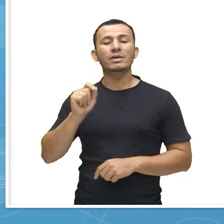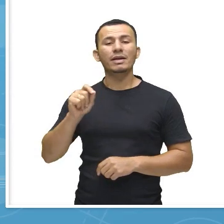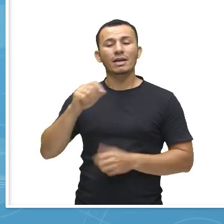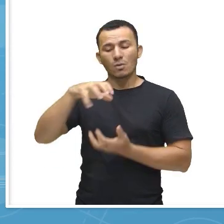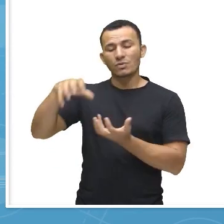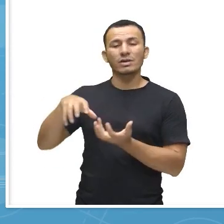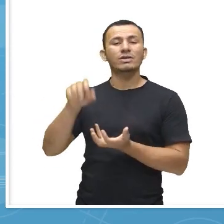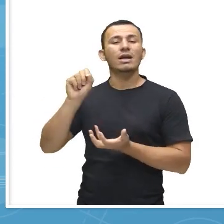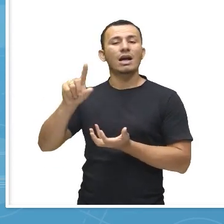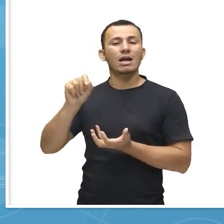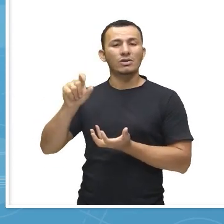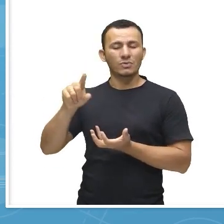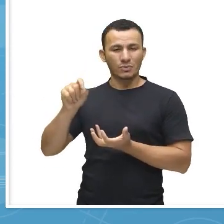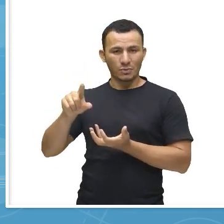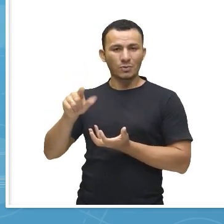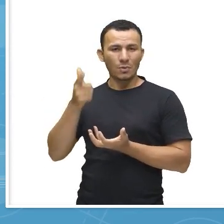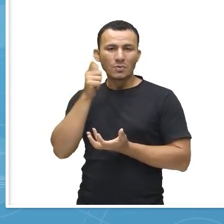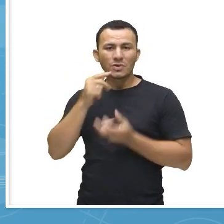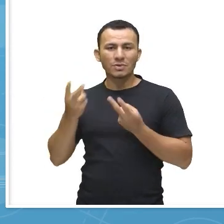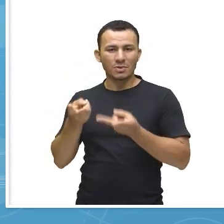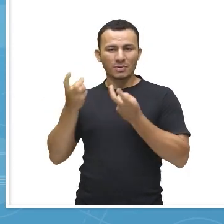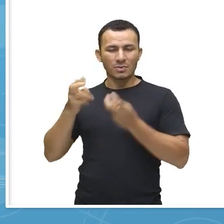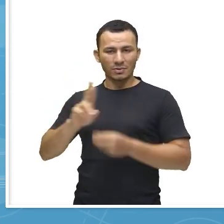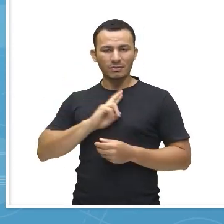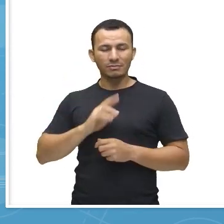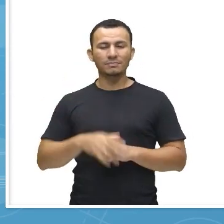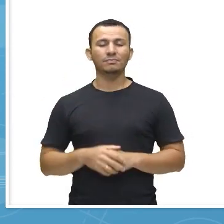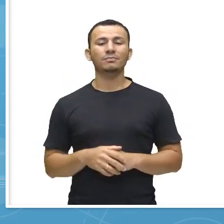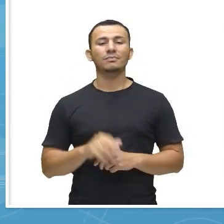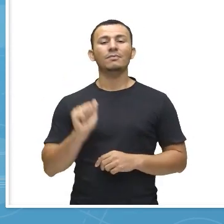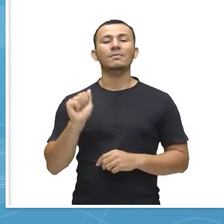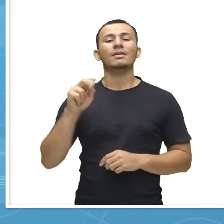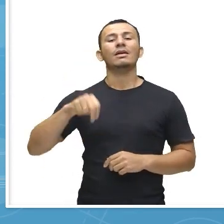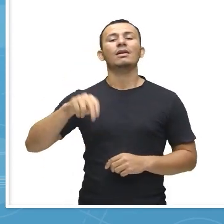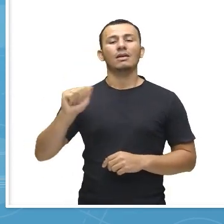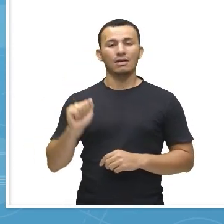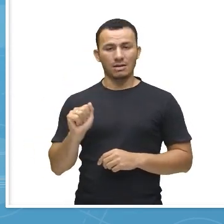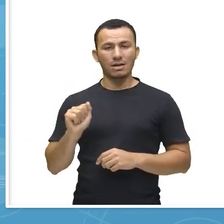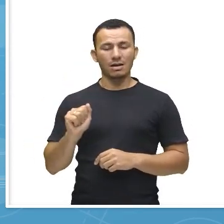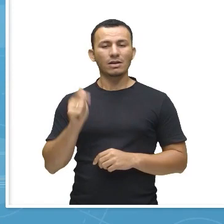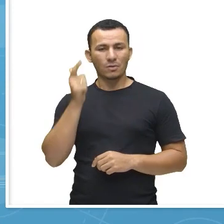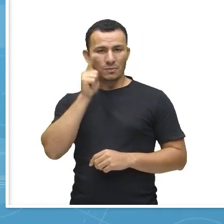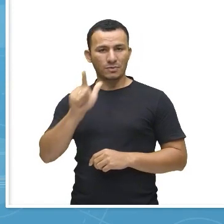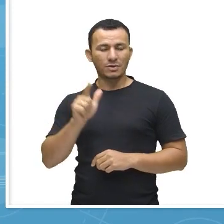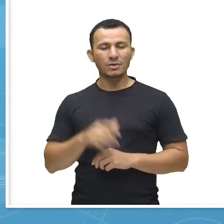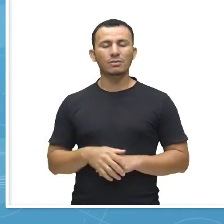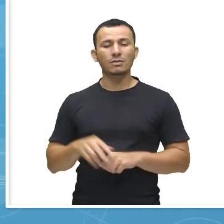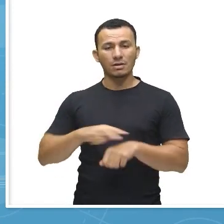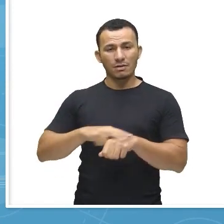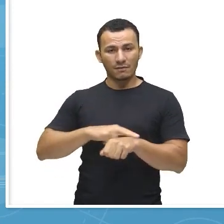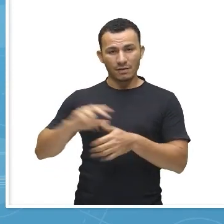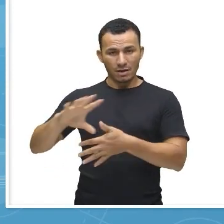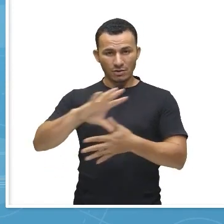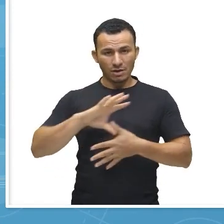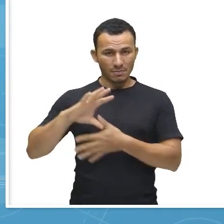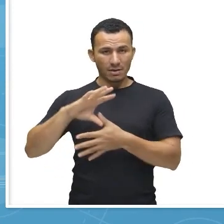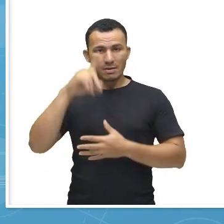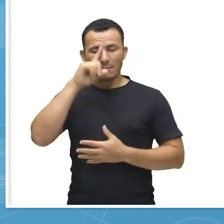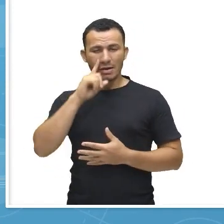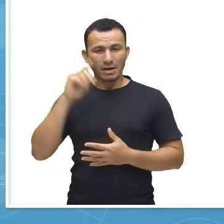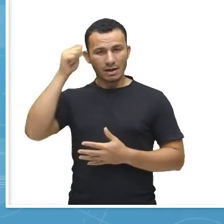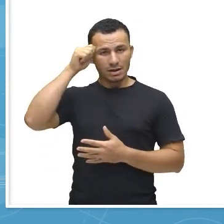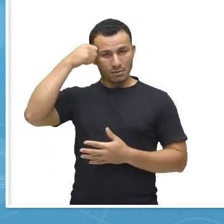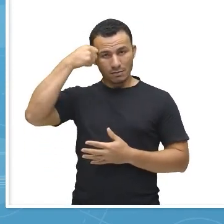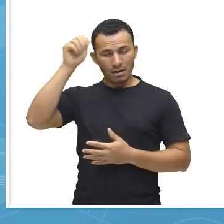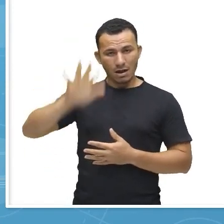tem, quem mais aqui? Deixa eu ver se tem mais alguma participação. A Ana conseguiu, olha lá. Verde América, amarelo África,